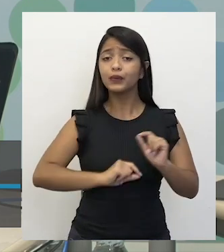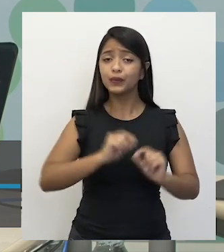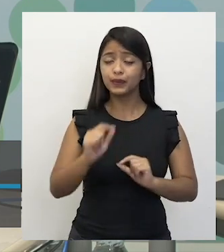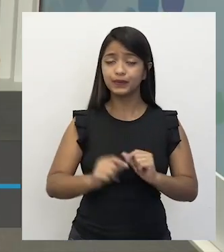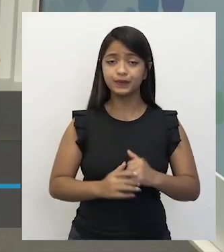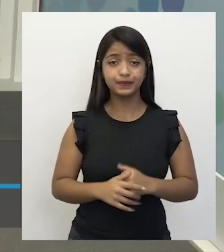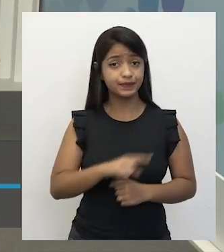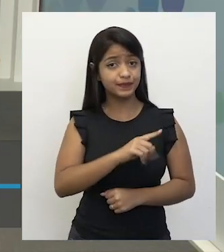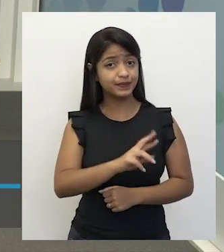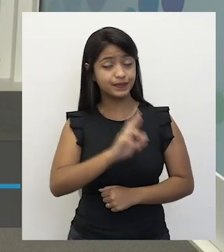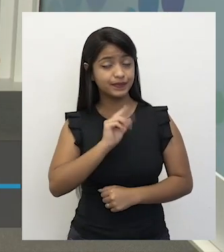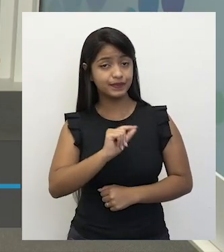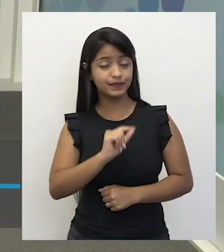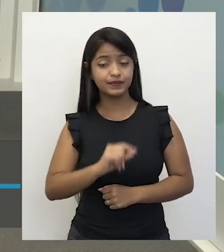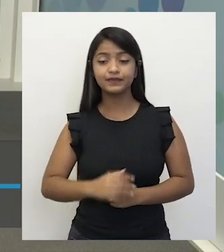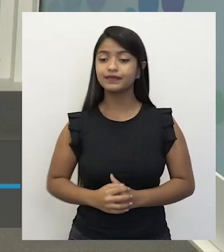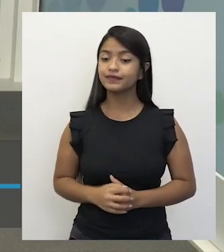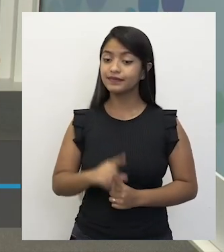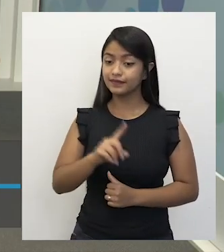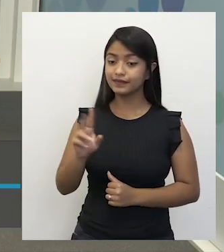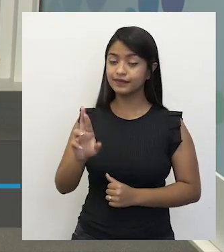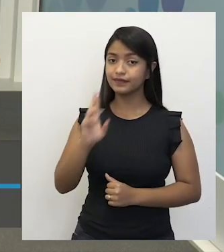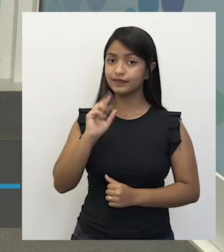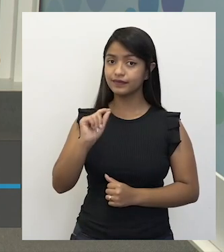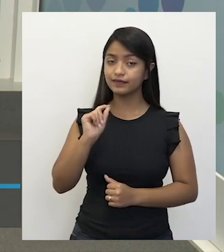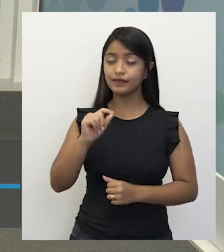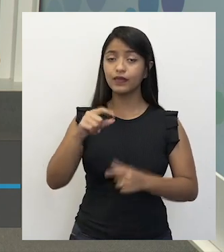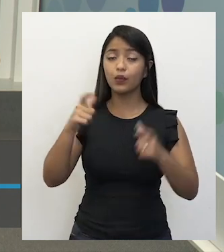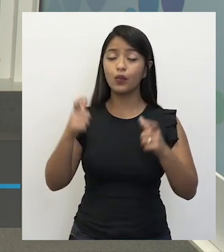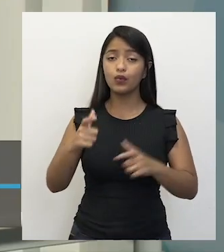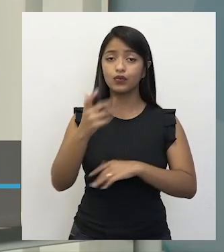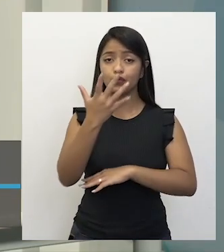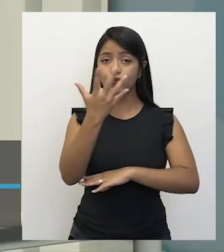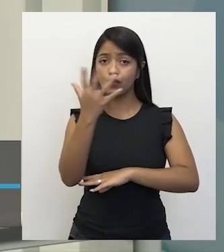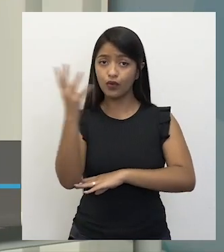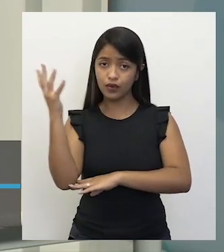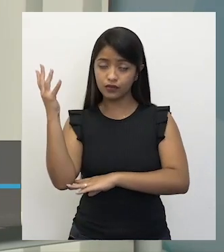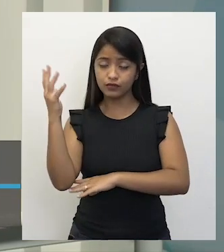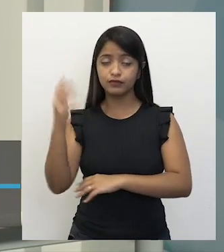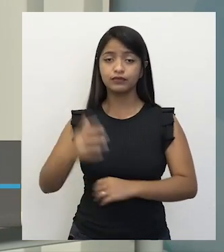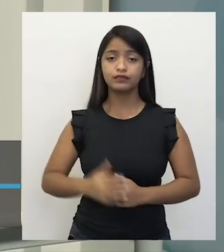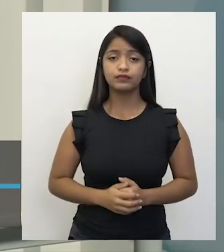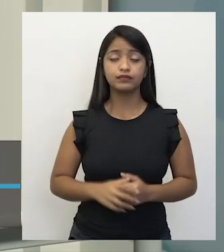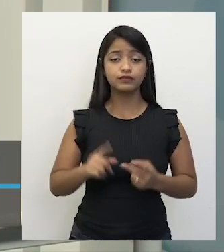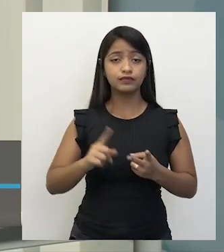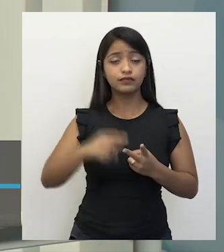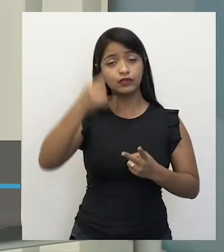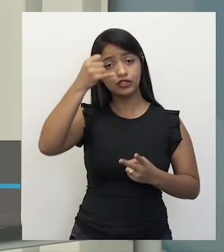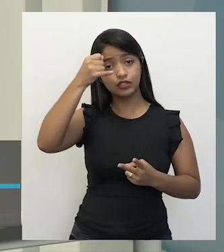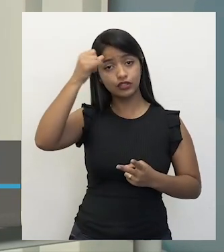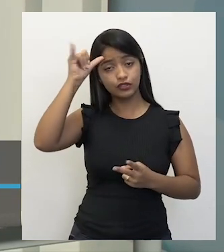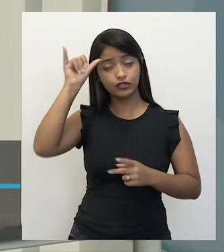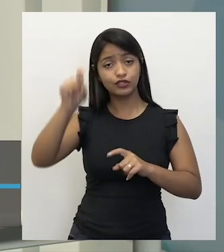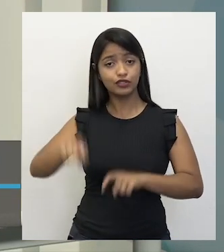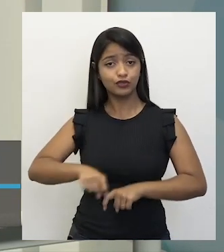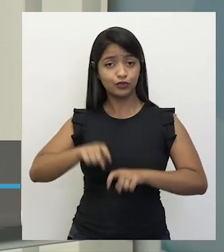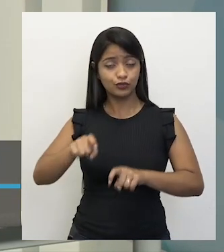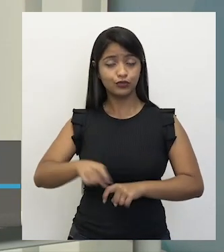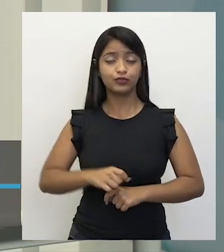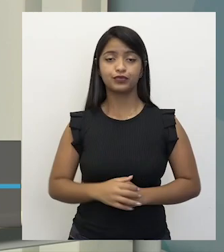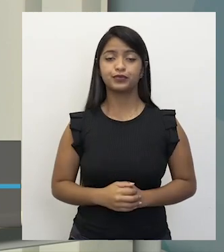O que eles Vamos colocaram, lá. Deia? Eles estão colocando na floresta, eles estão colocando num sítio, Muito